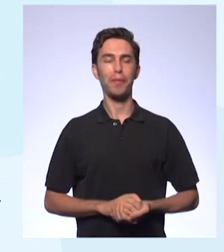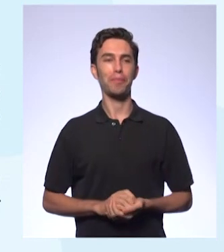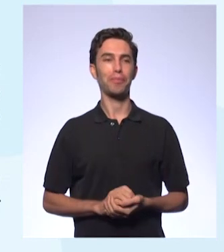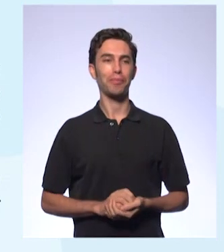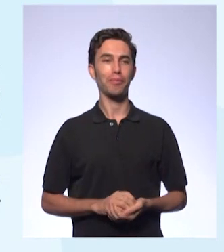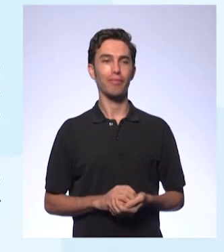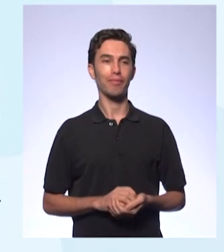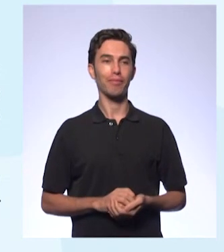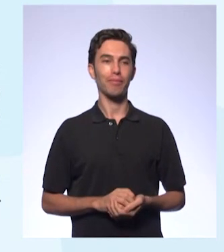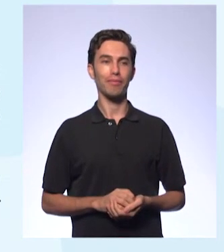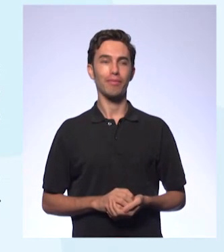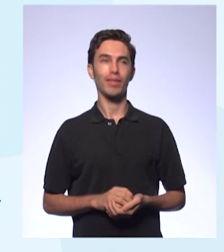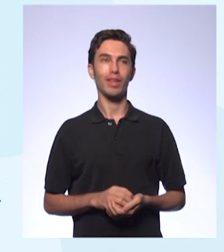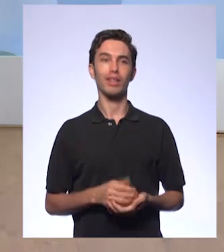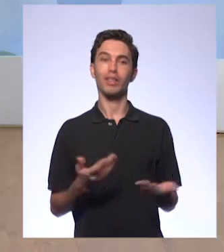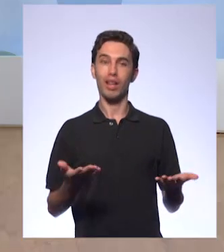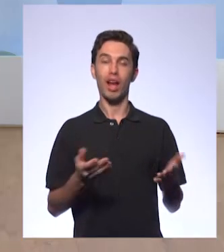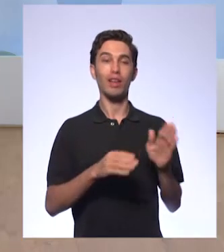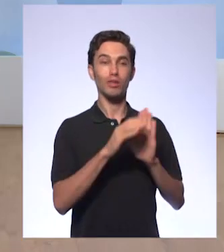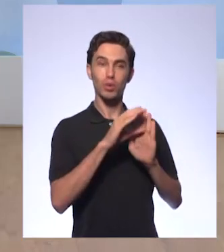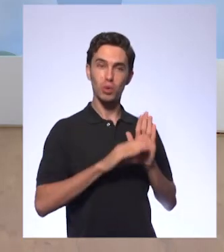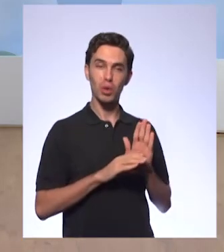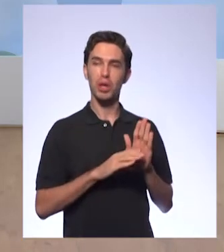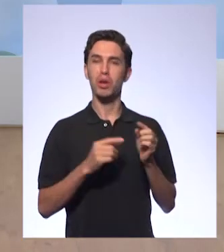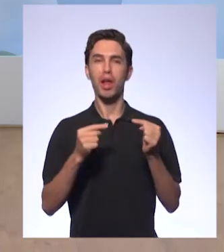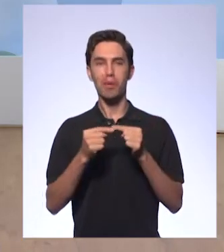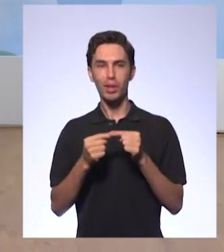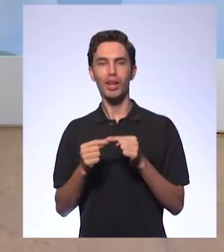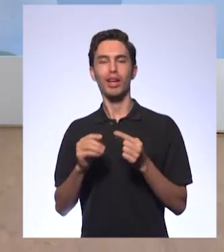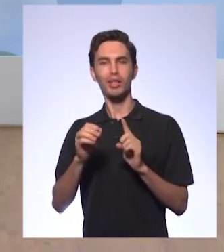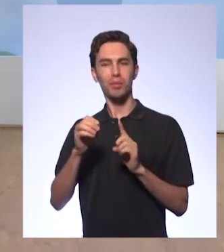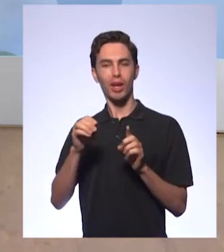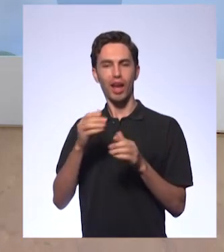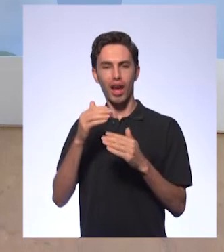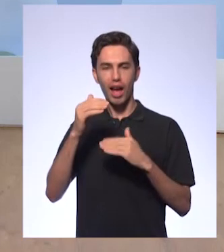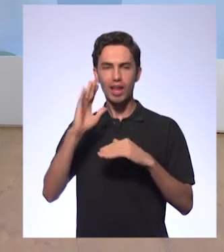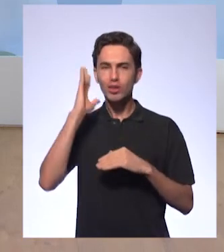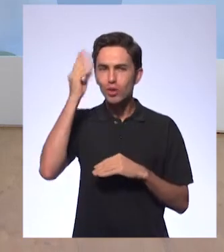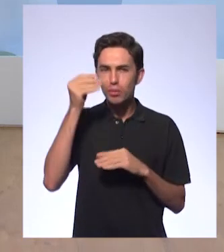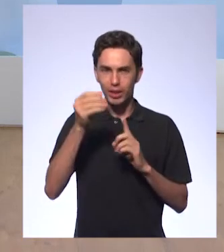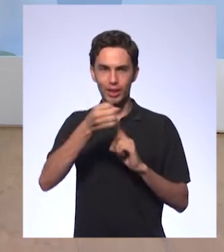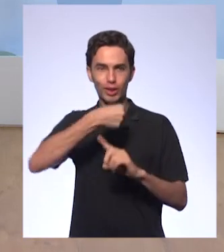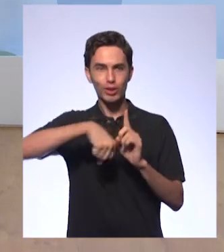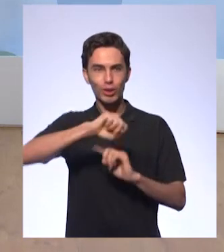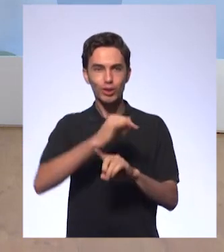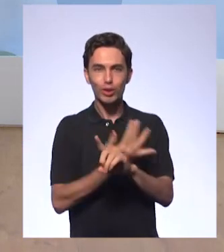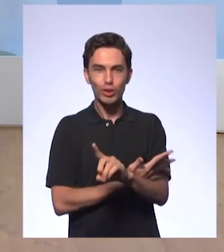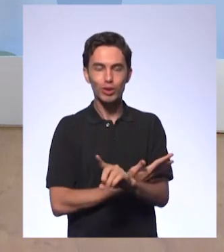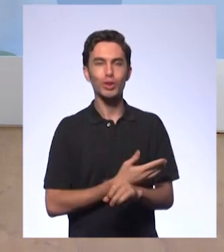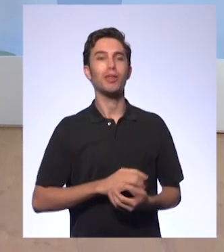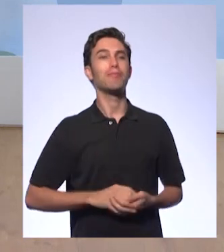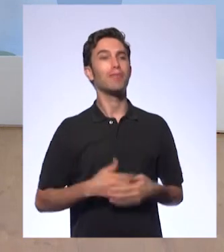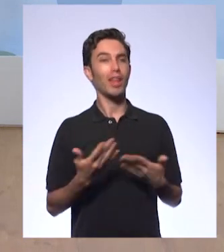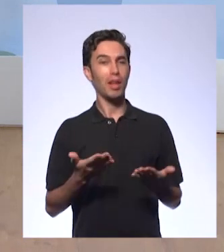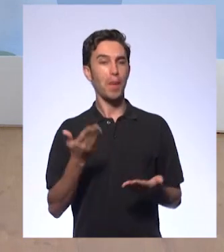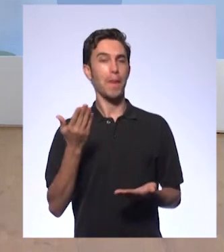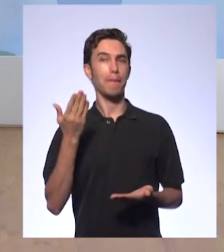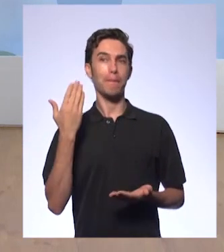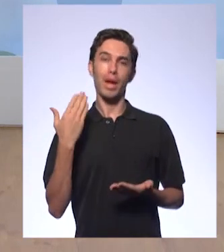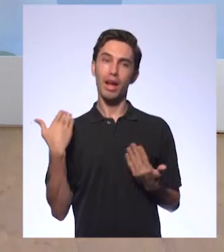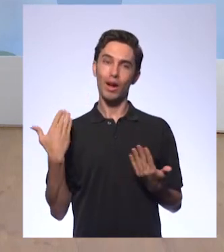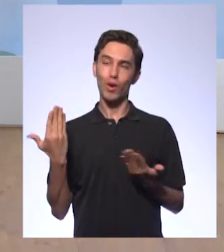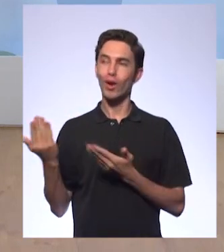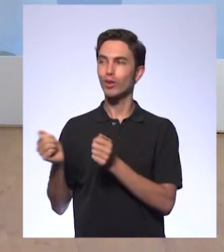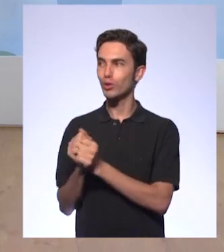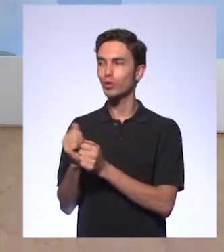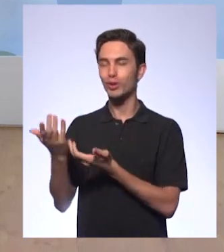organizando habilidades do currículo, com habilidades, competências socioemocionais, sempre bem legal. Isso, então, gente, não perca, a professora está aqui do meu